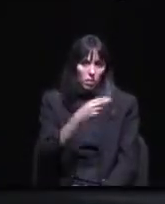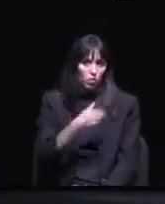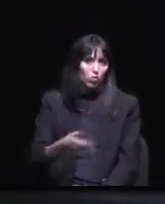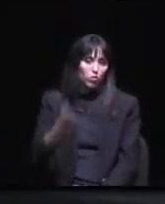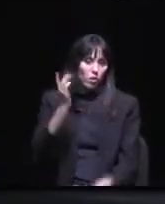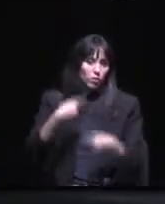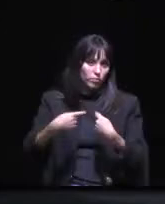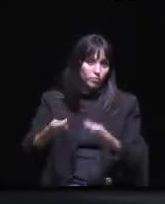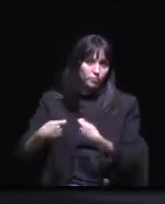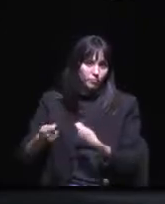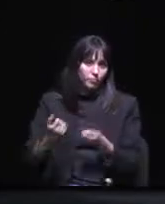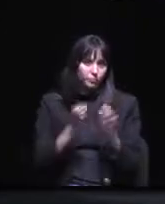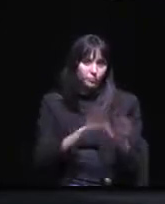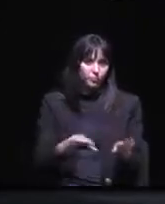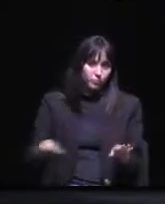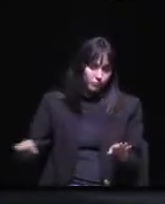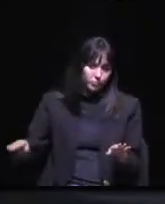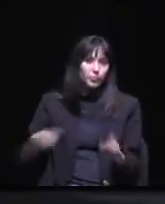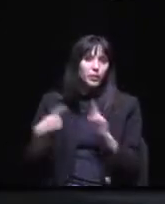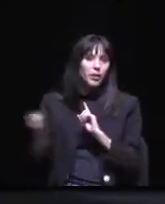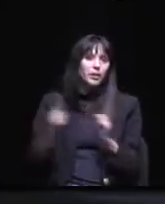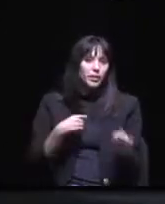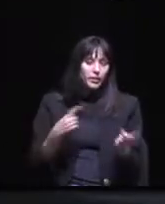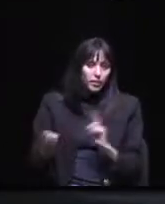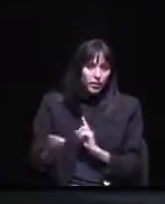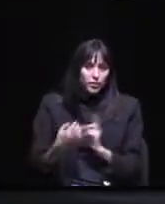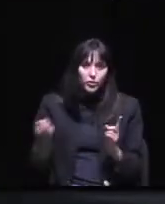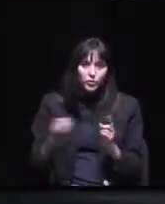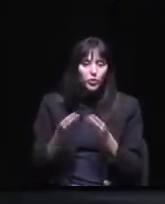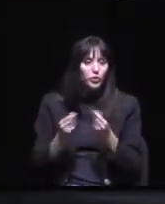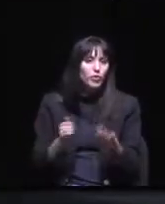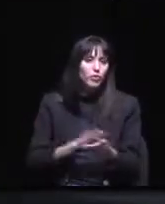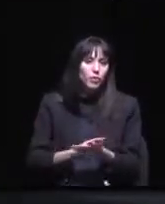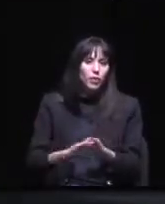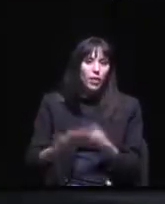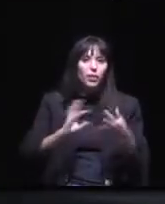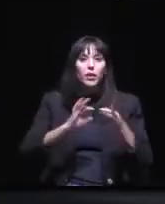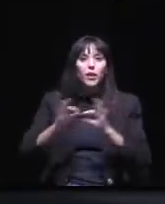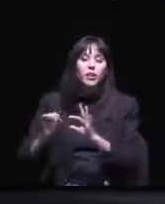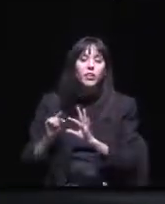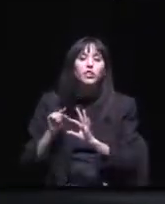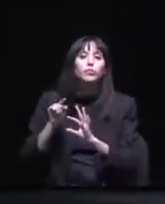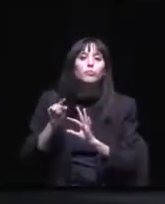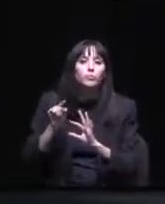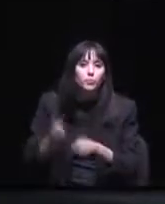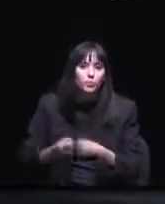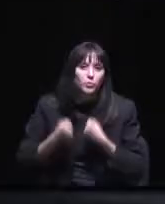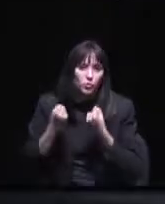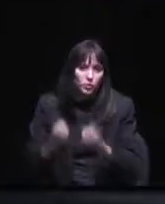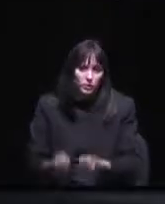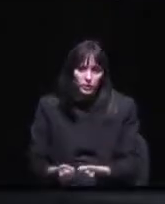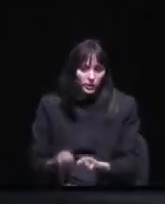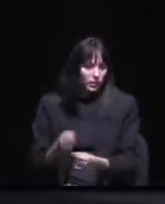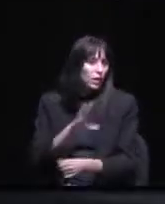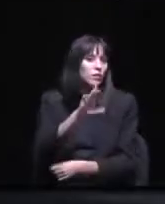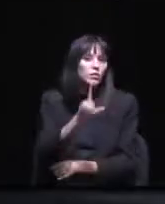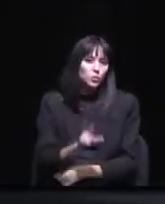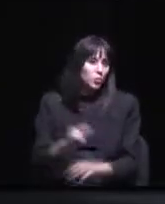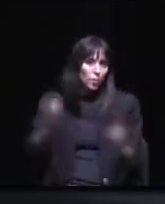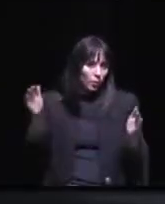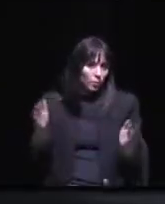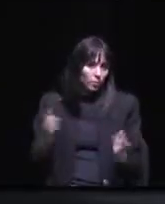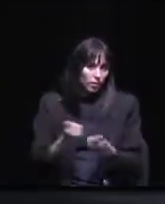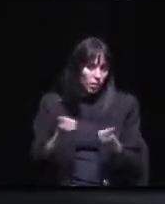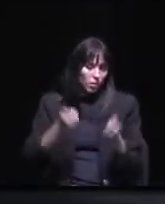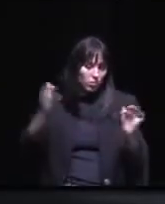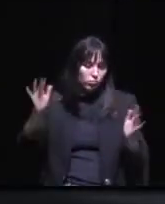de estacionamento e de trânsito e a Carris continua a não chegar onde é preciso. A realidade é que Lisboa não está a conseguir reduzir o número